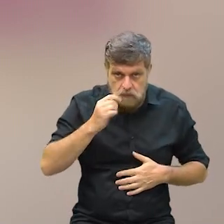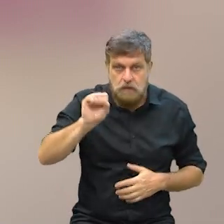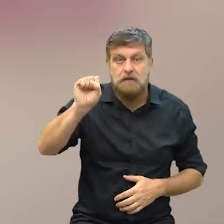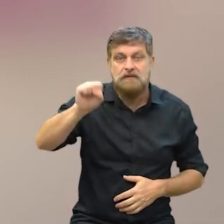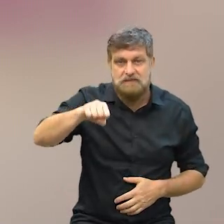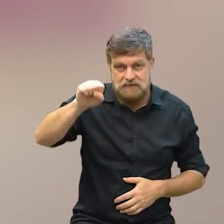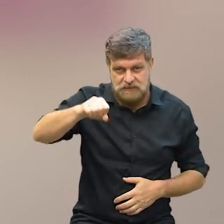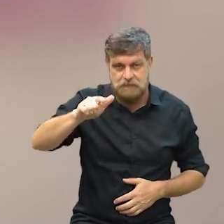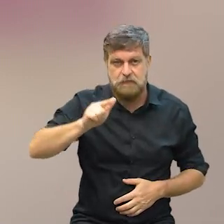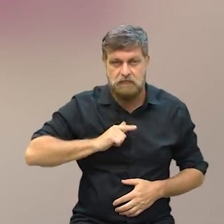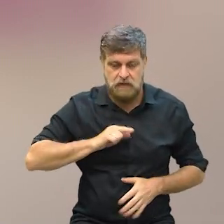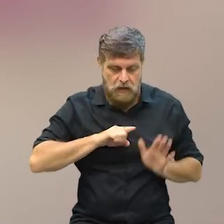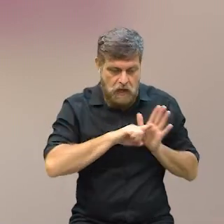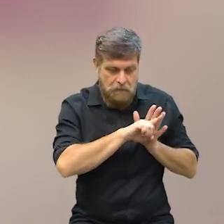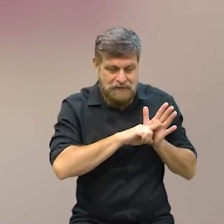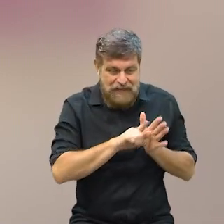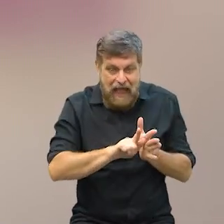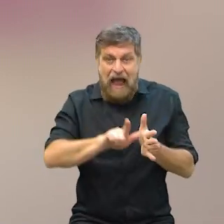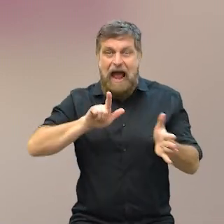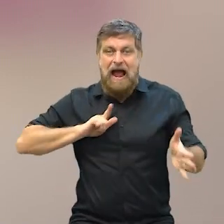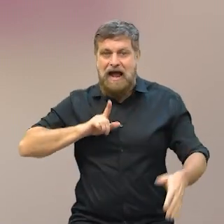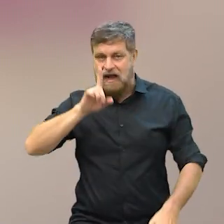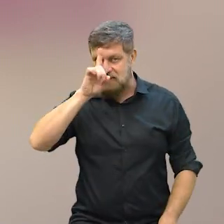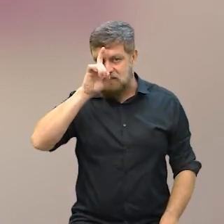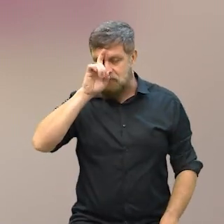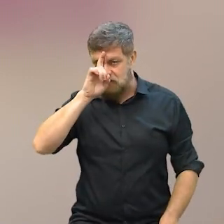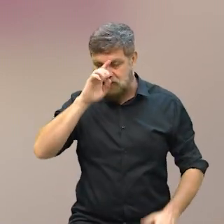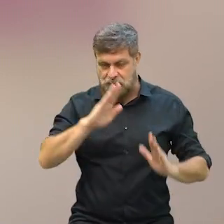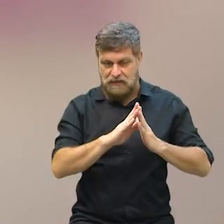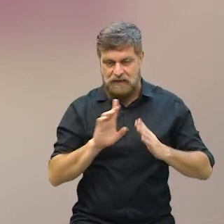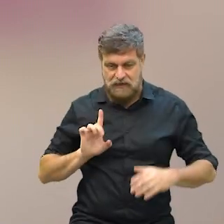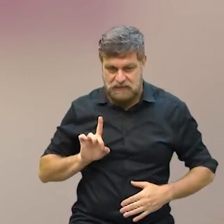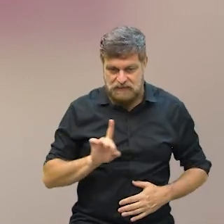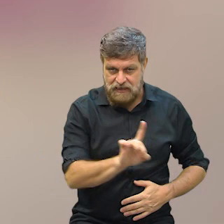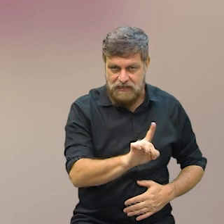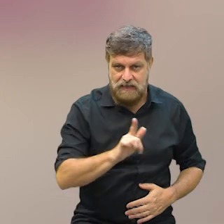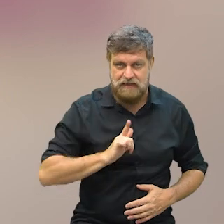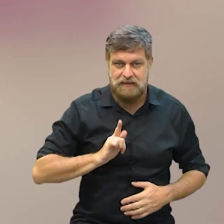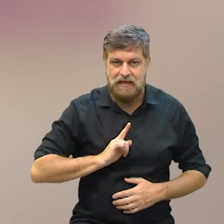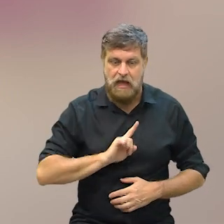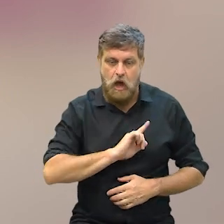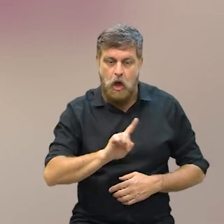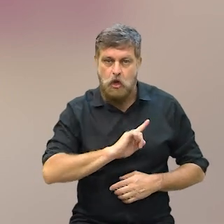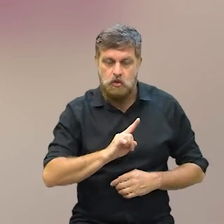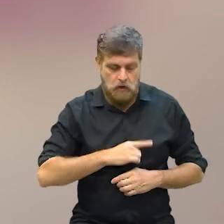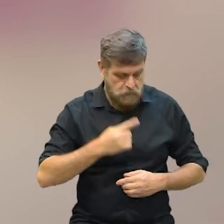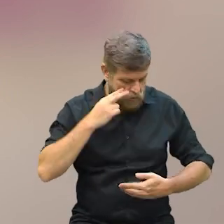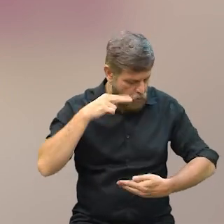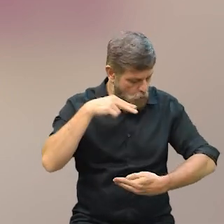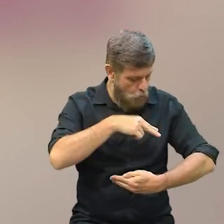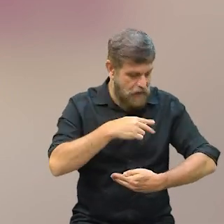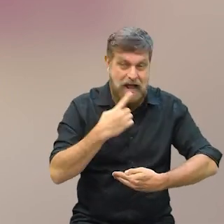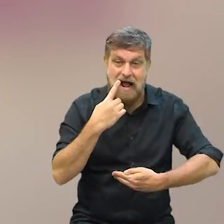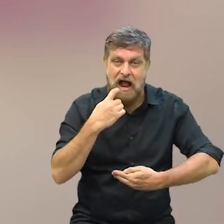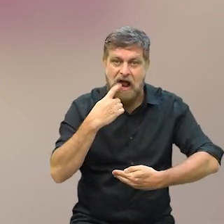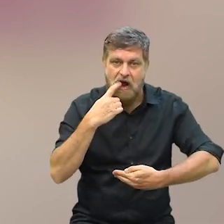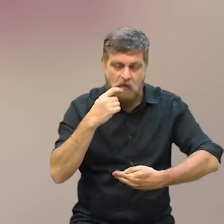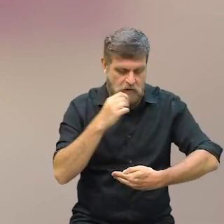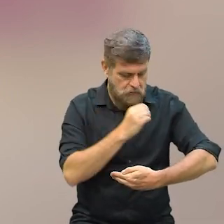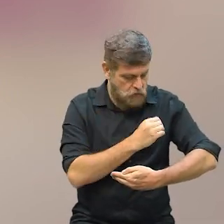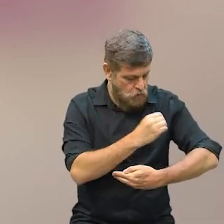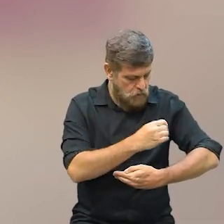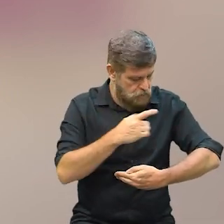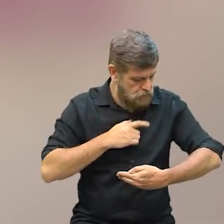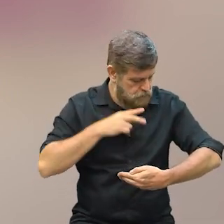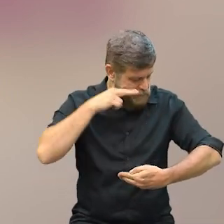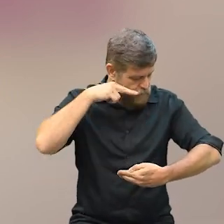Sim, sim. Aí a gente tem um exame, assim, antes de sair da maternidade, nós temos o exame do reflexo vermelho. Esse exame é muito importante para identificar